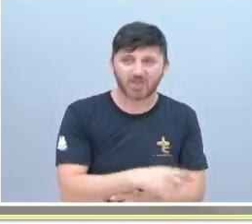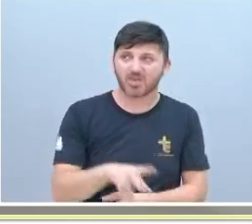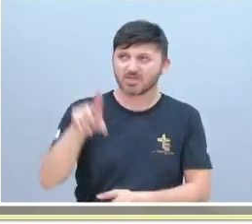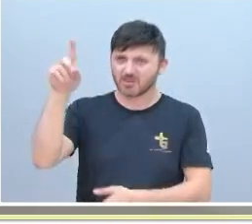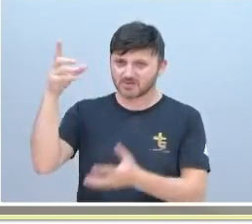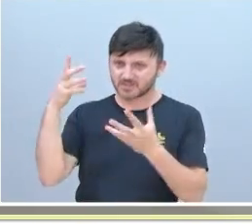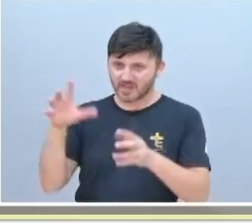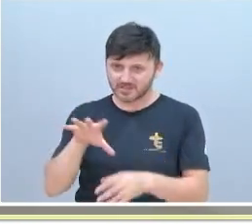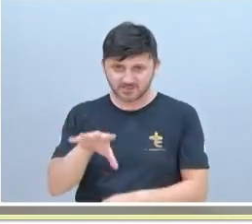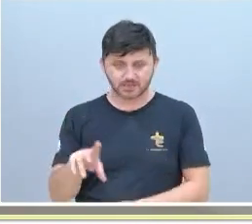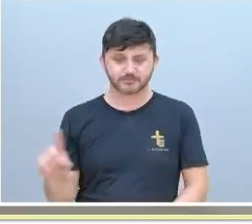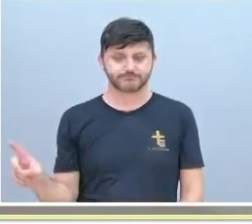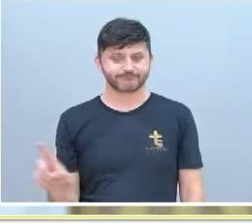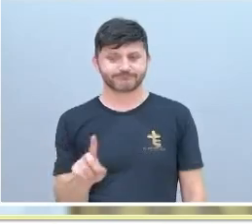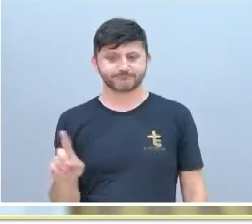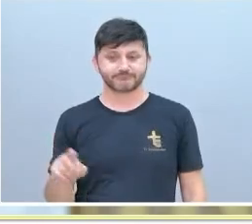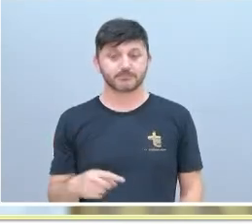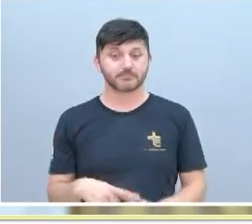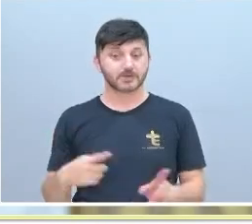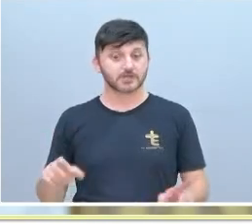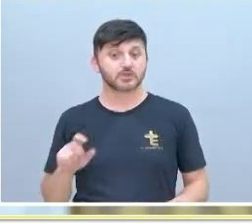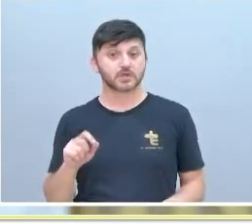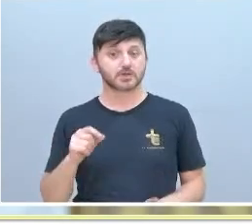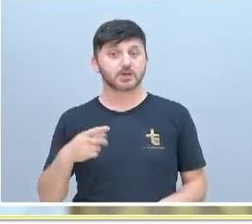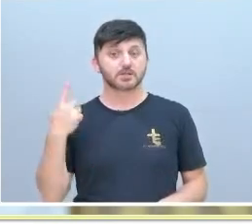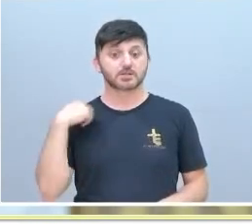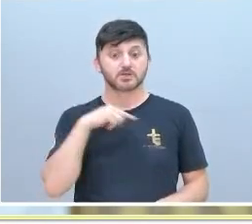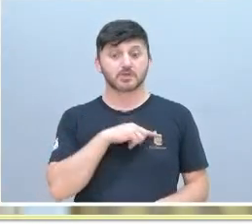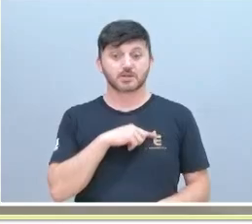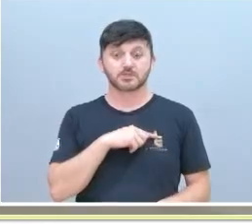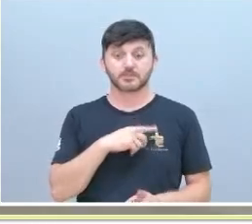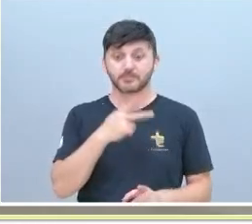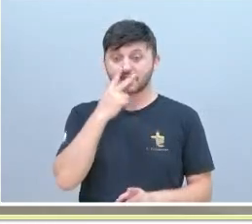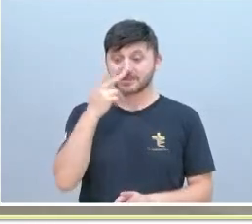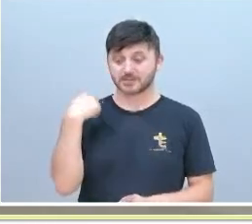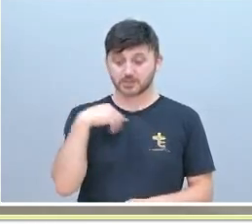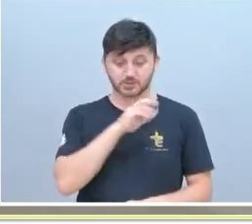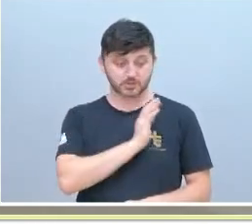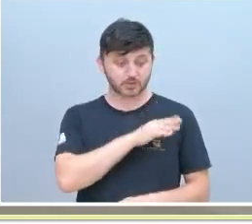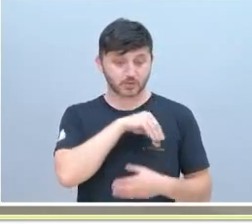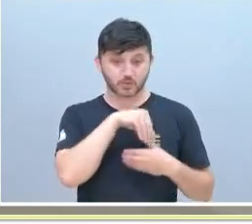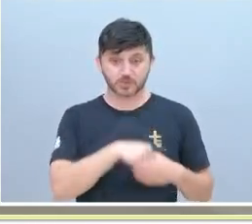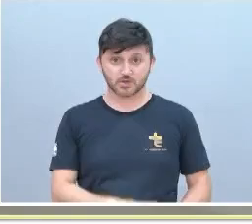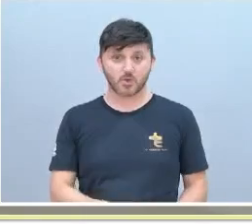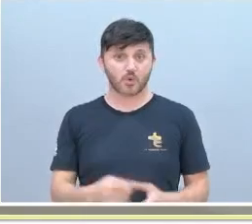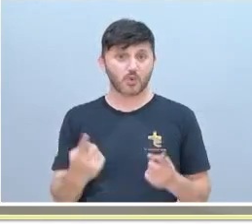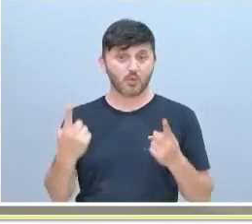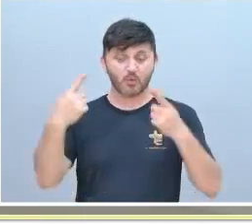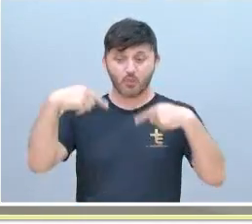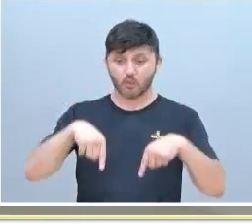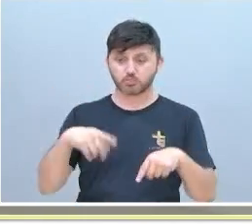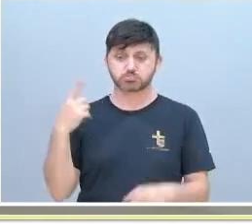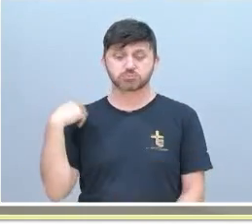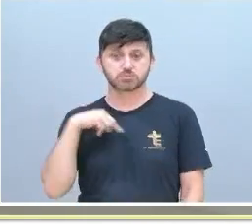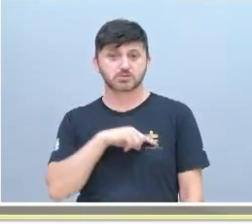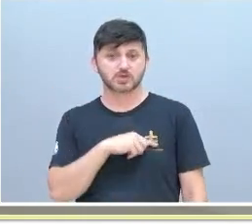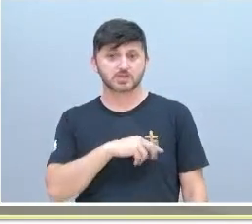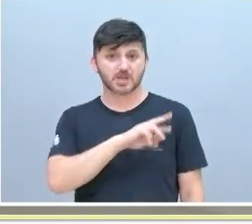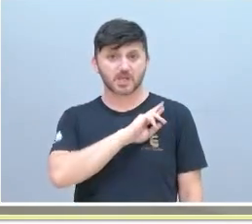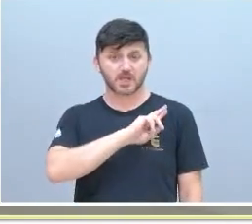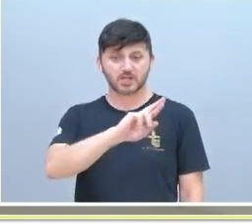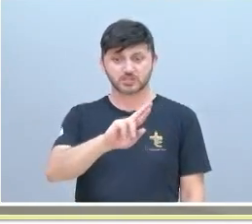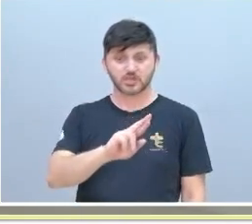E é isso que depõe contra nós. É isso que está nos enfraquecendo enquanto religião.